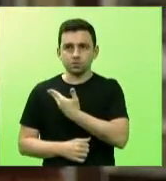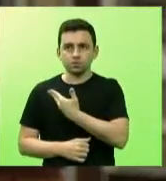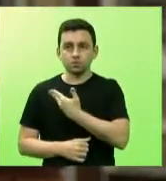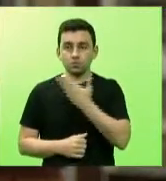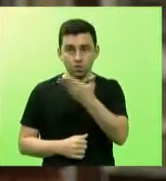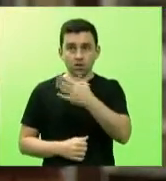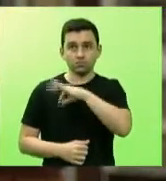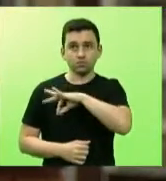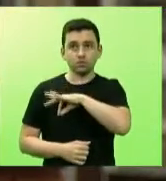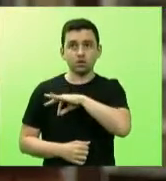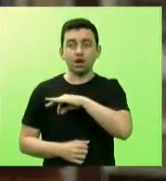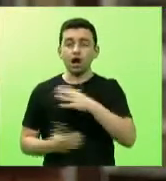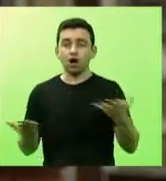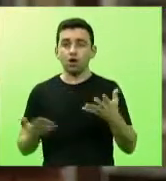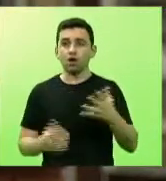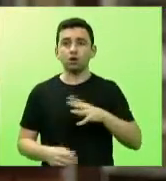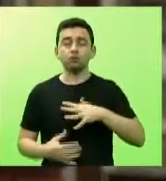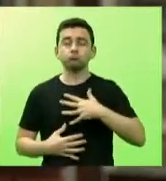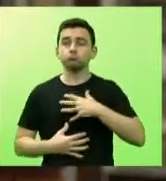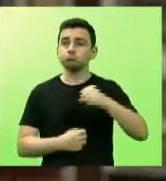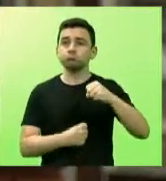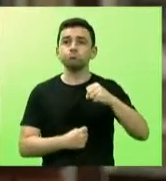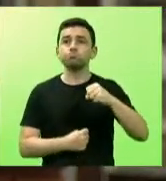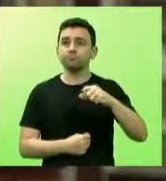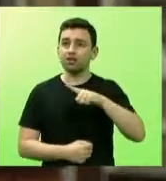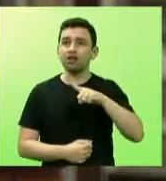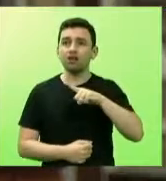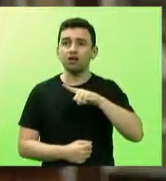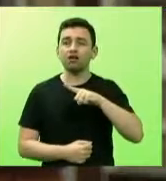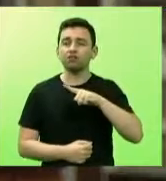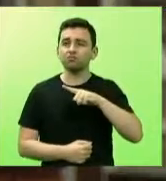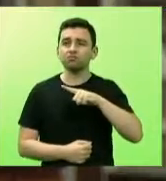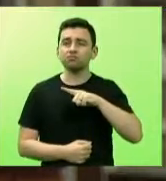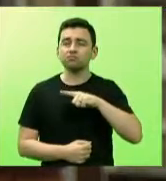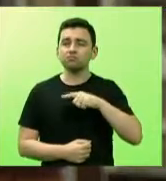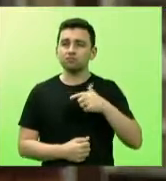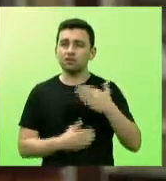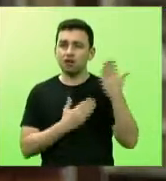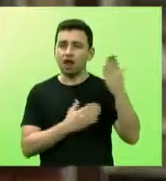reserva remunerada se suicidou lá no Ribeirão da Ilha. Então, agora há pouco.